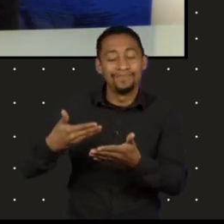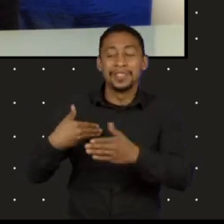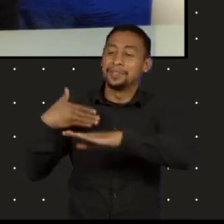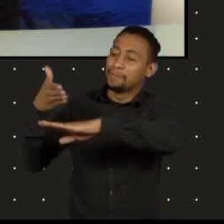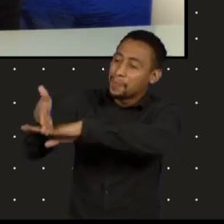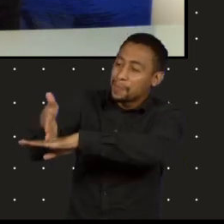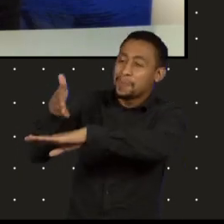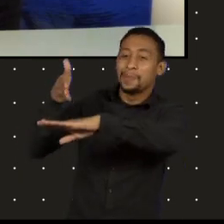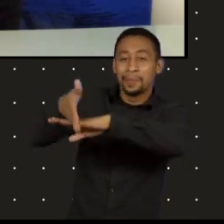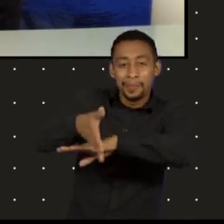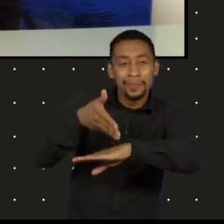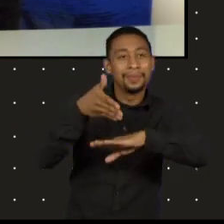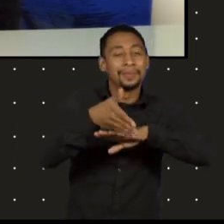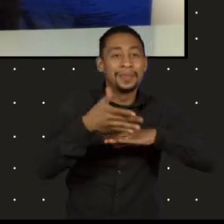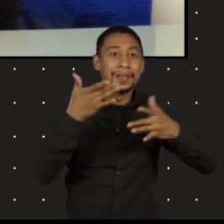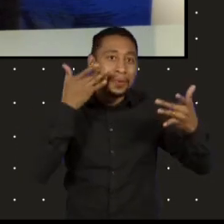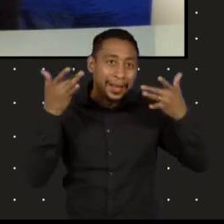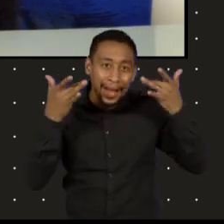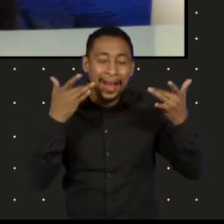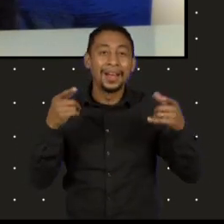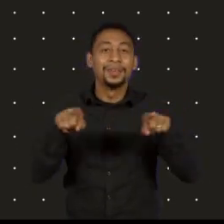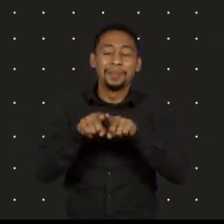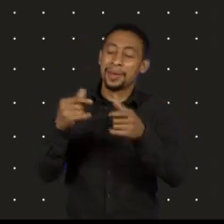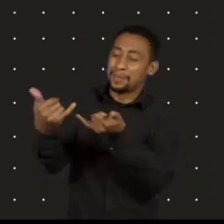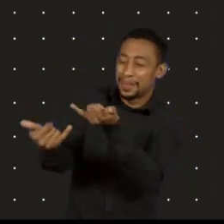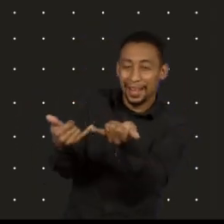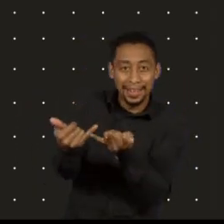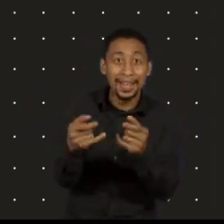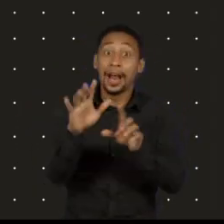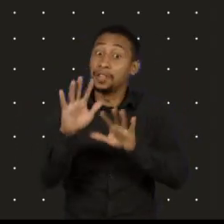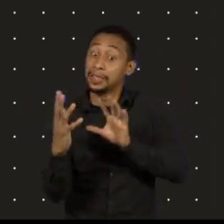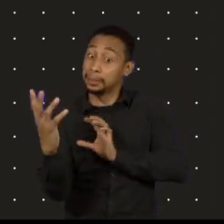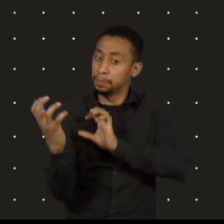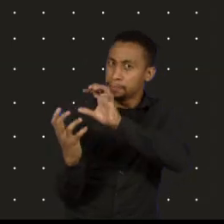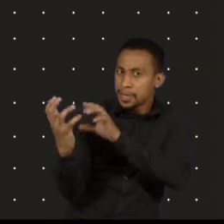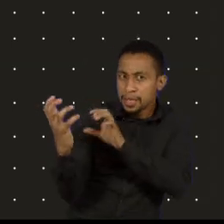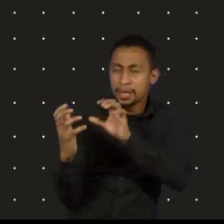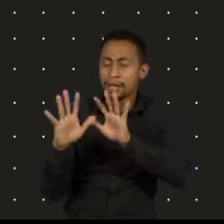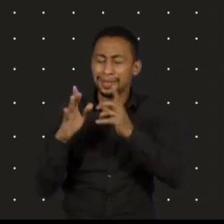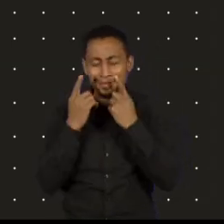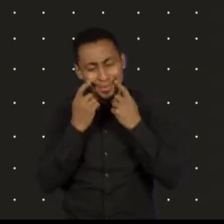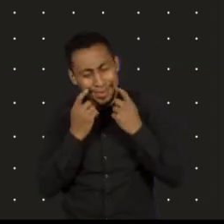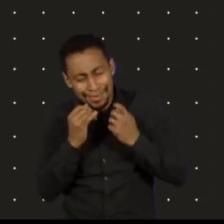teatros, e todas as brincadeiras, e todas as brigas, e todos os dramas, e todos os...